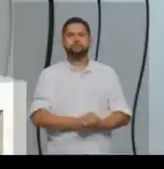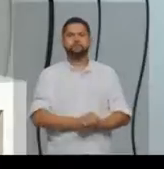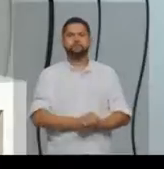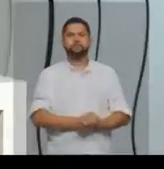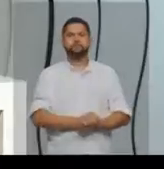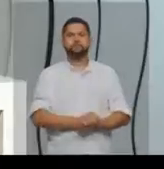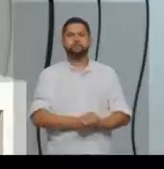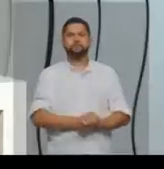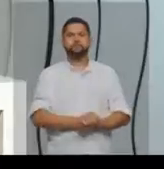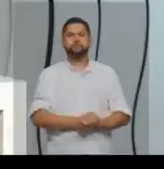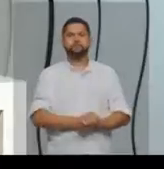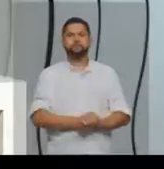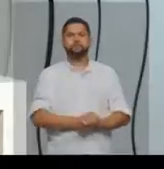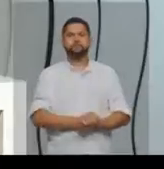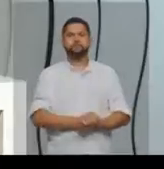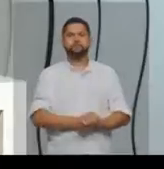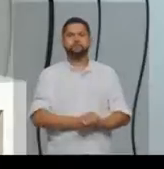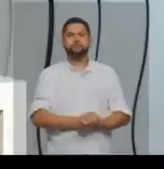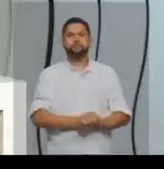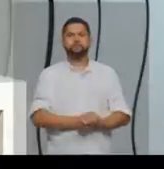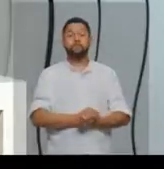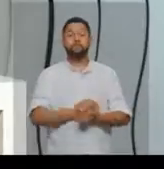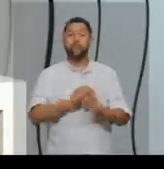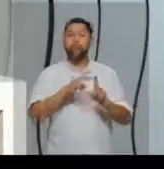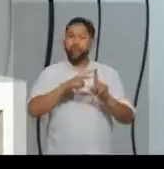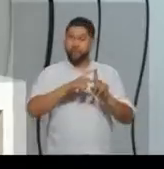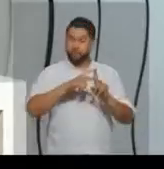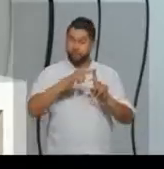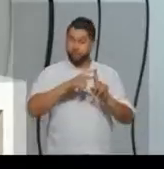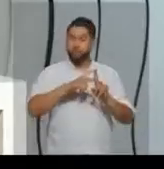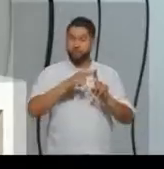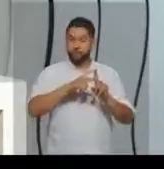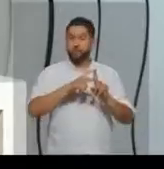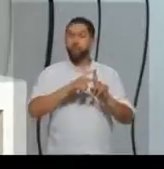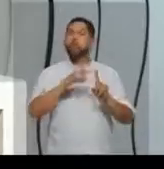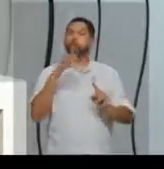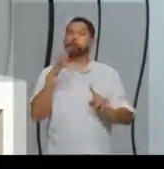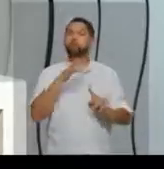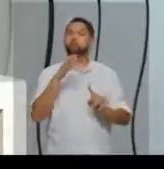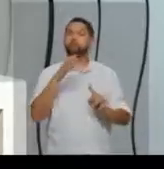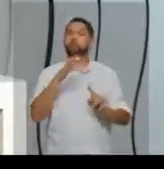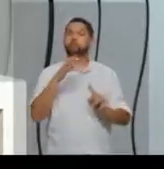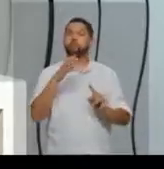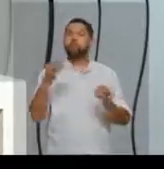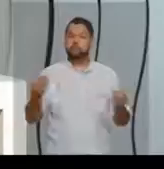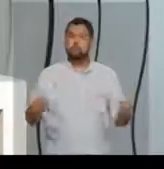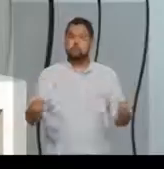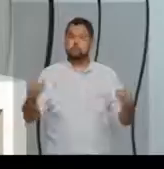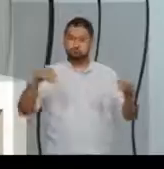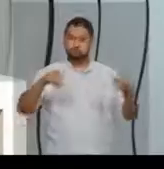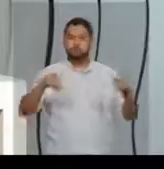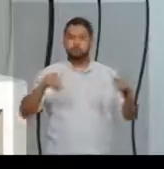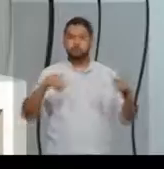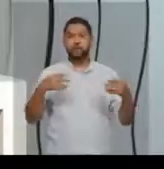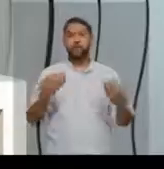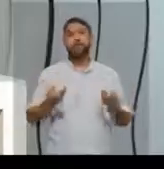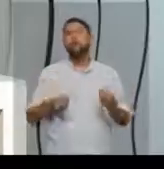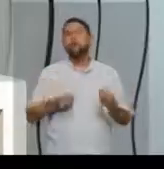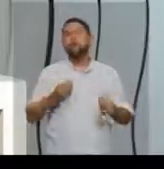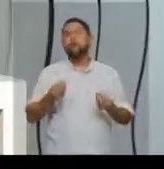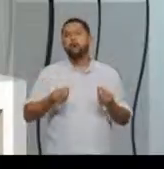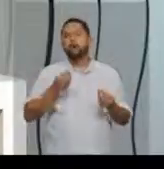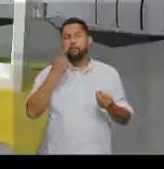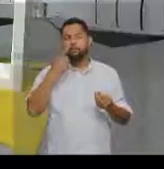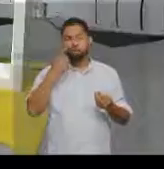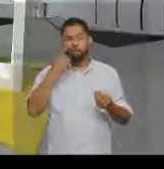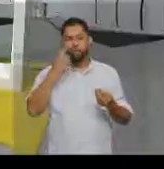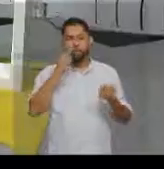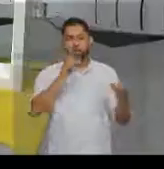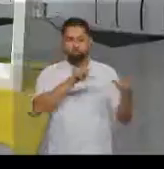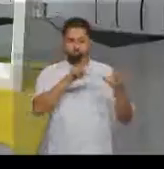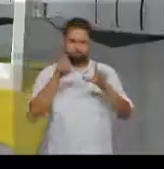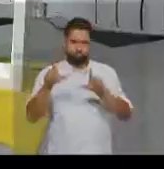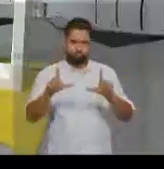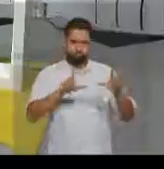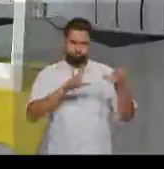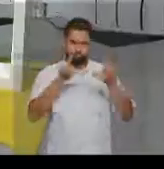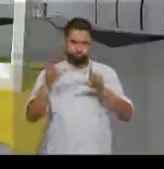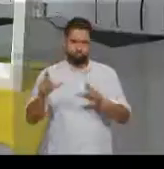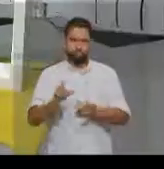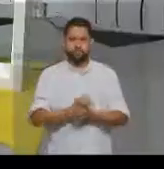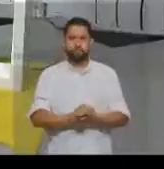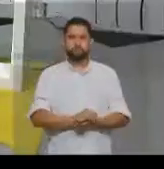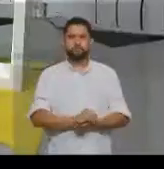Então, olha só. A temperatura, ela afetou a nossa reação química. Como que ela afetou? Vamos dar uma olhada nos nossos slides? Então, olha